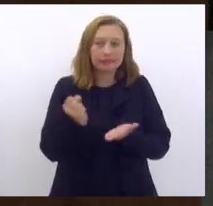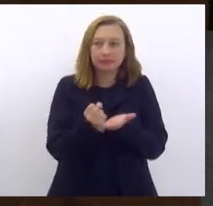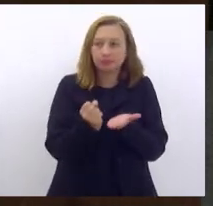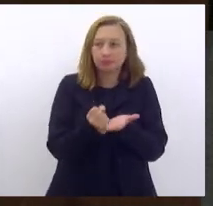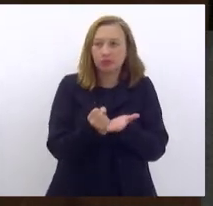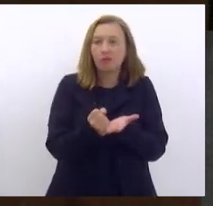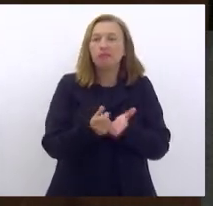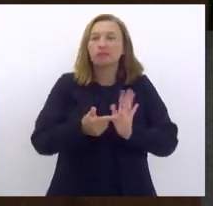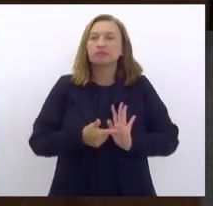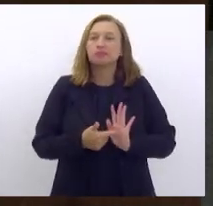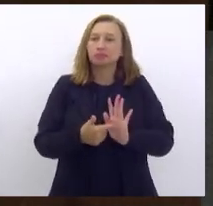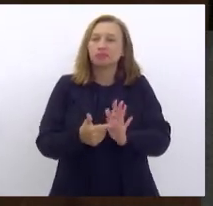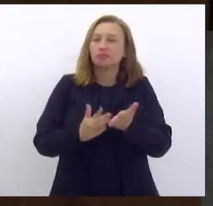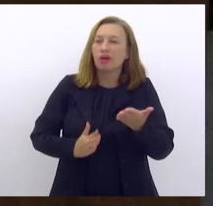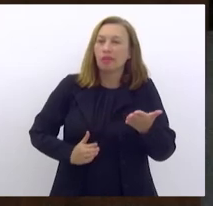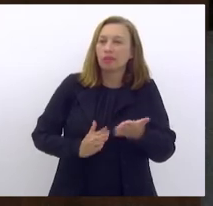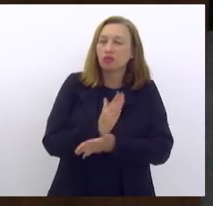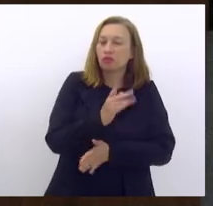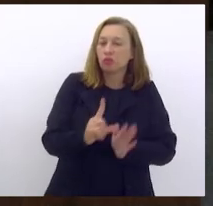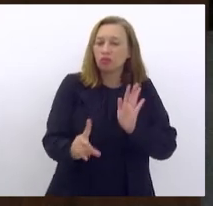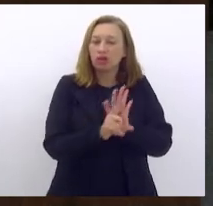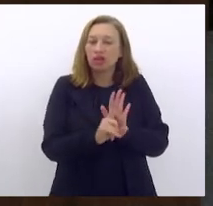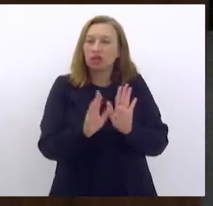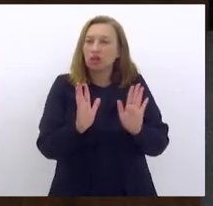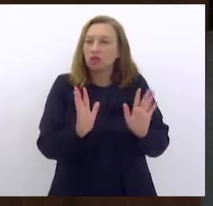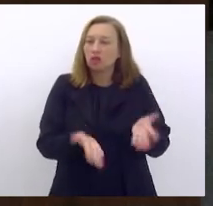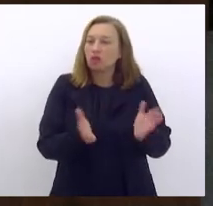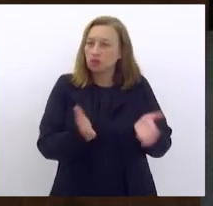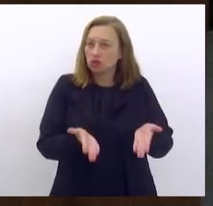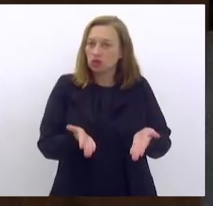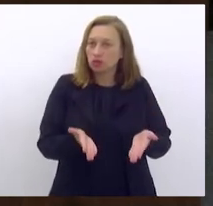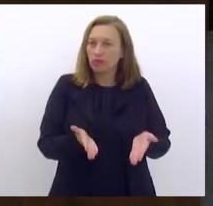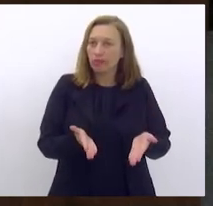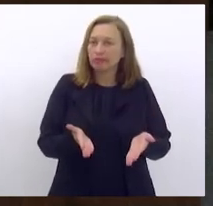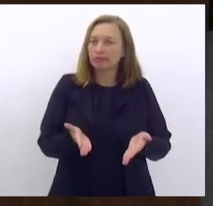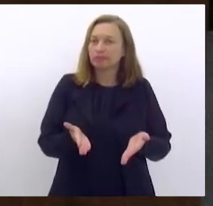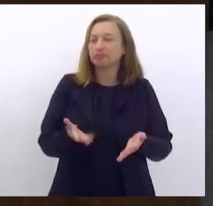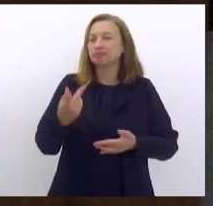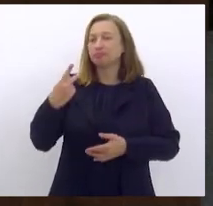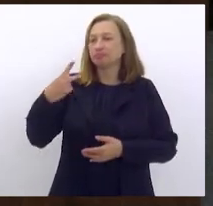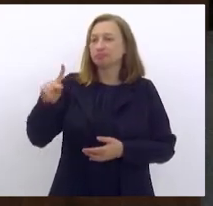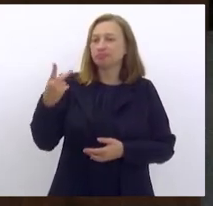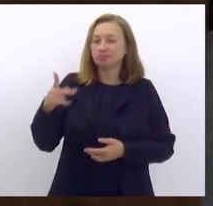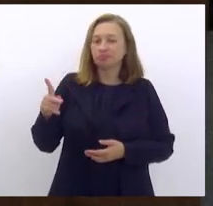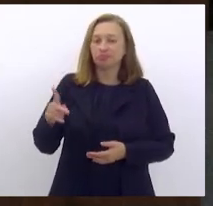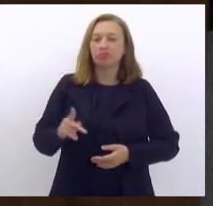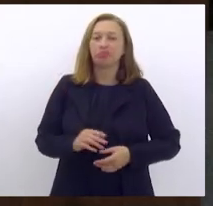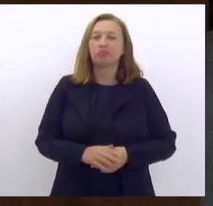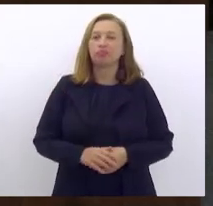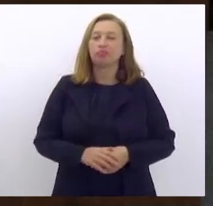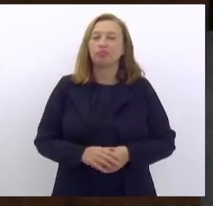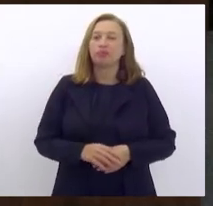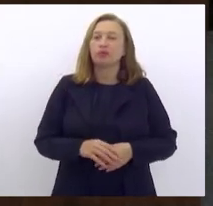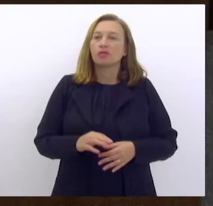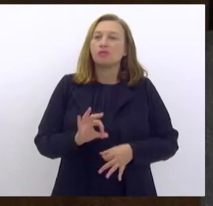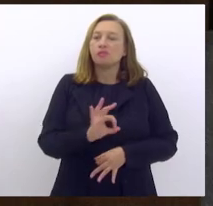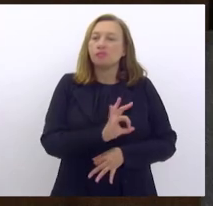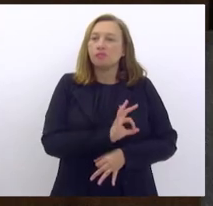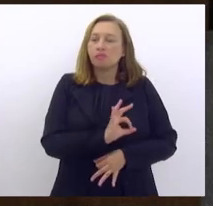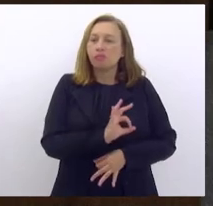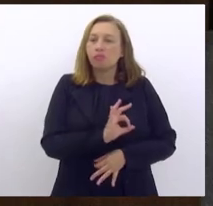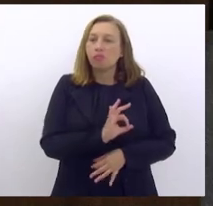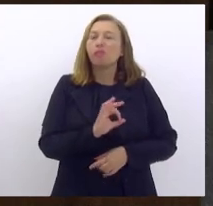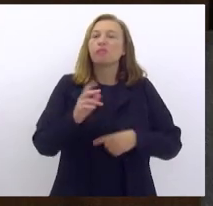mostrou 4325. Que ele aprovou hoje uma lei, foi publicada hoje uma lei dele, que institui a política estadual de apoio à